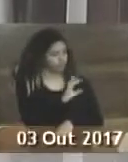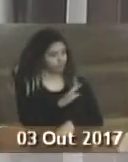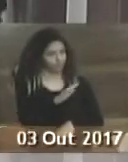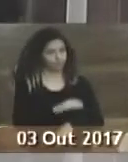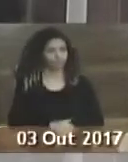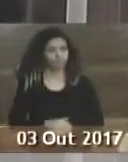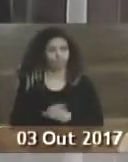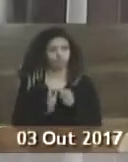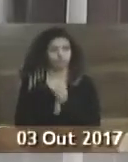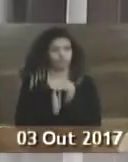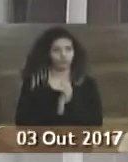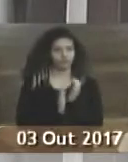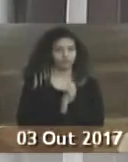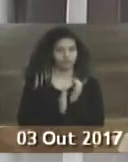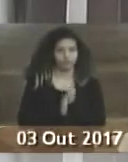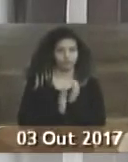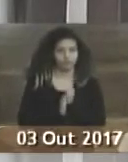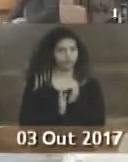minhas palavras.